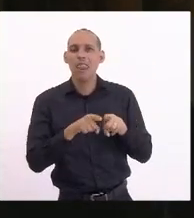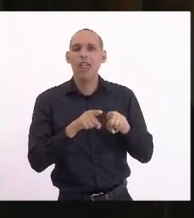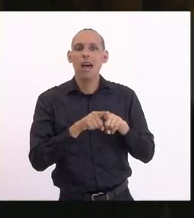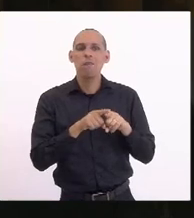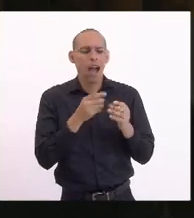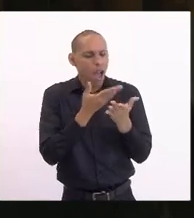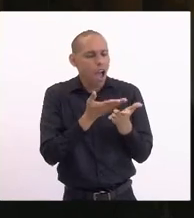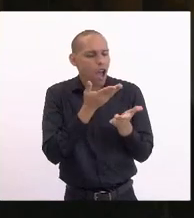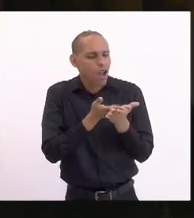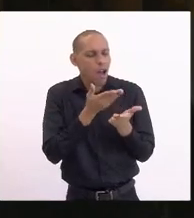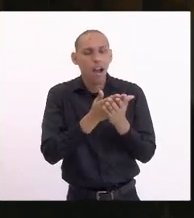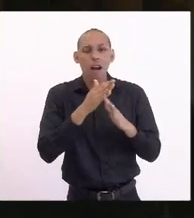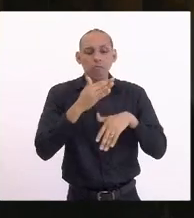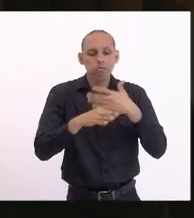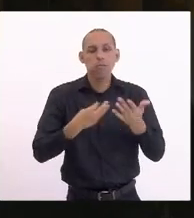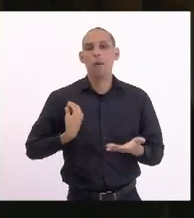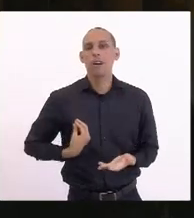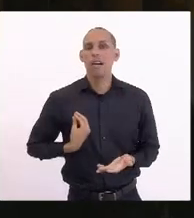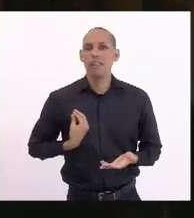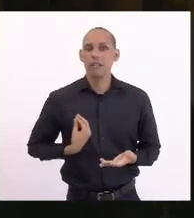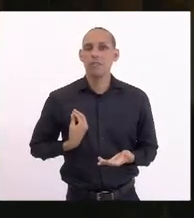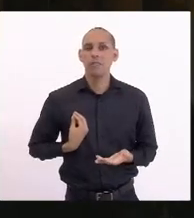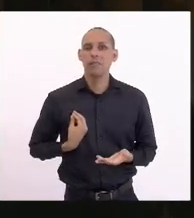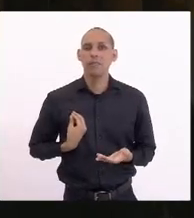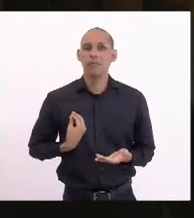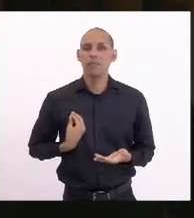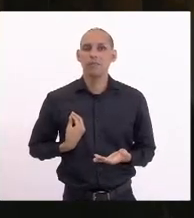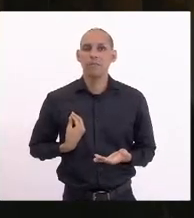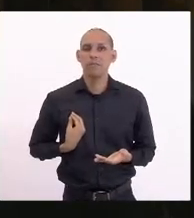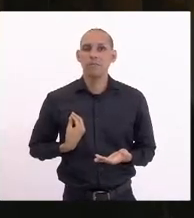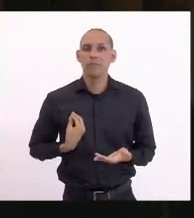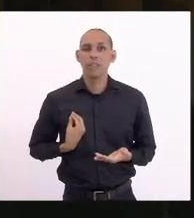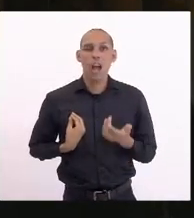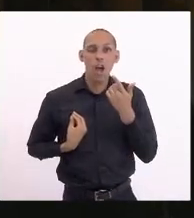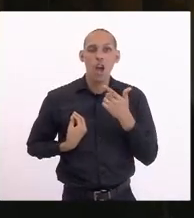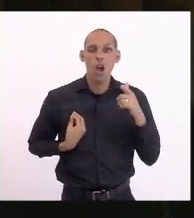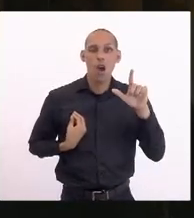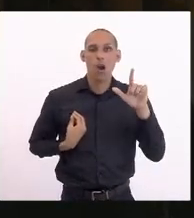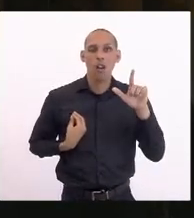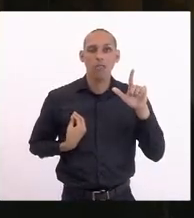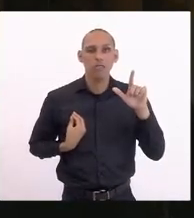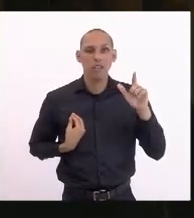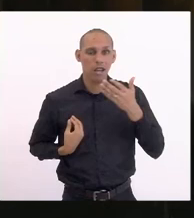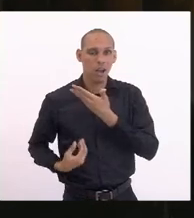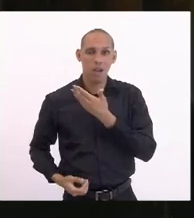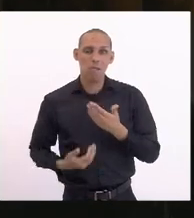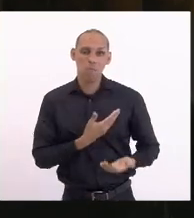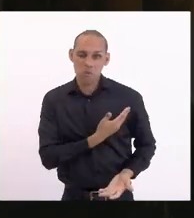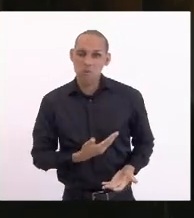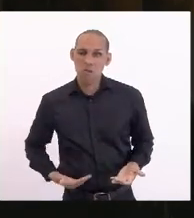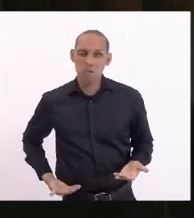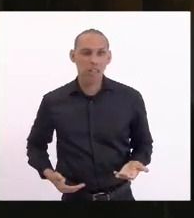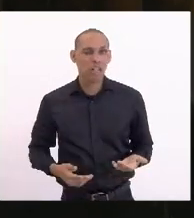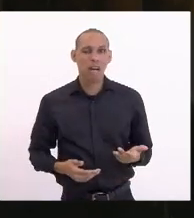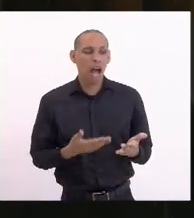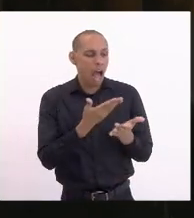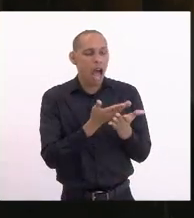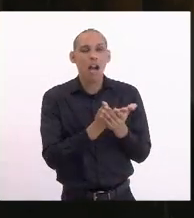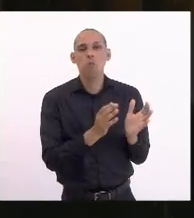começaram a ter aulas presenciais, e essa criança de 8 anos da escola pública não teve qualquer